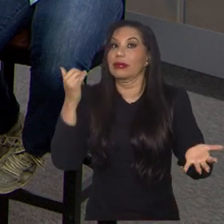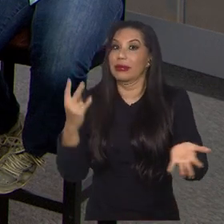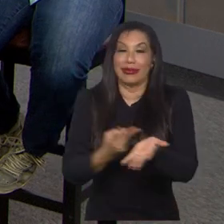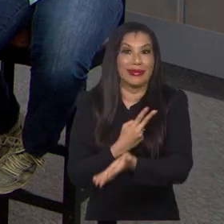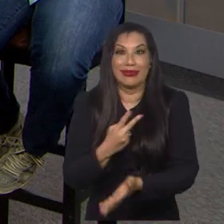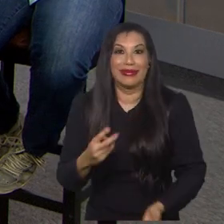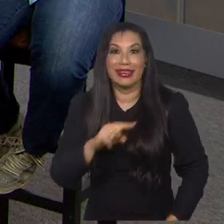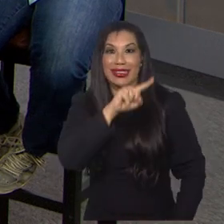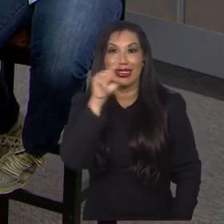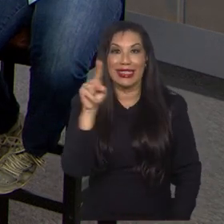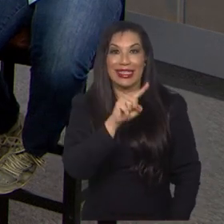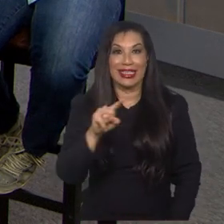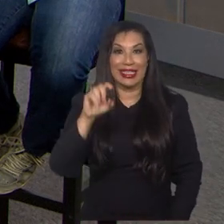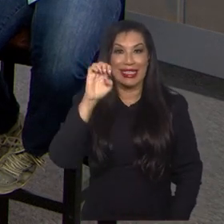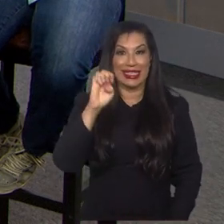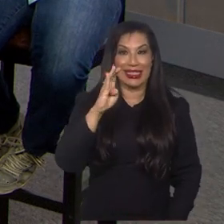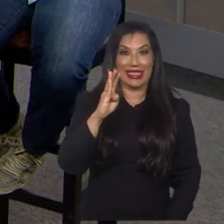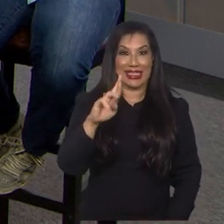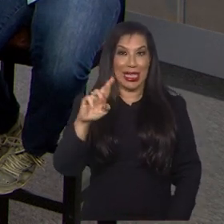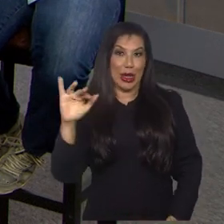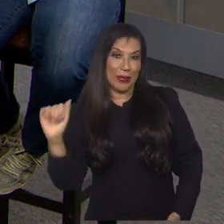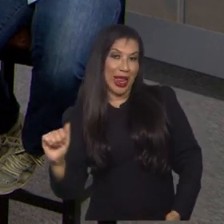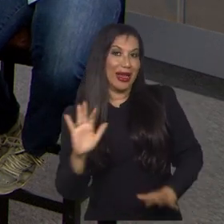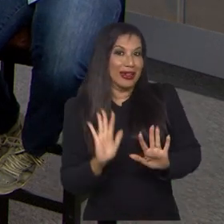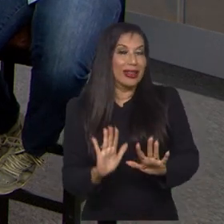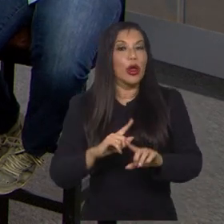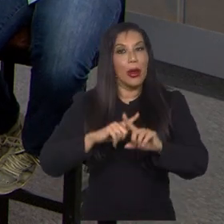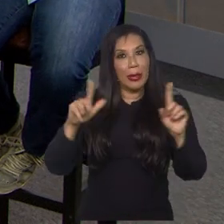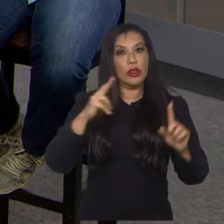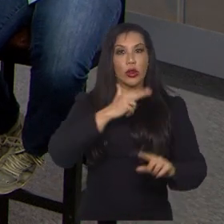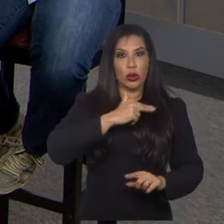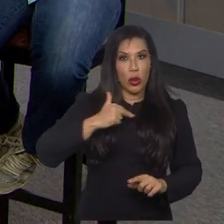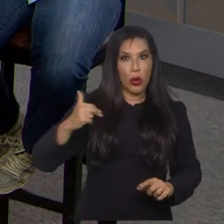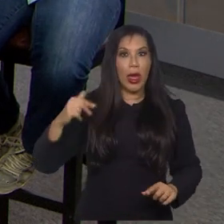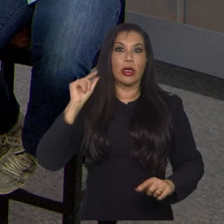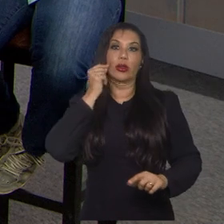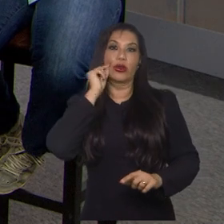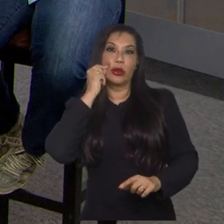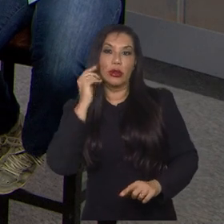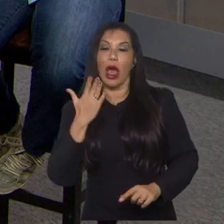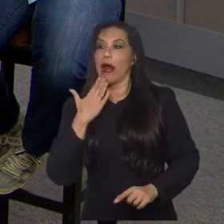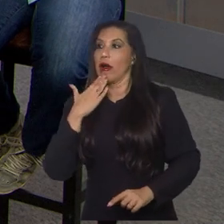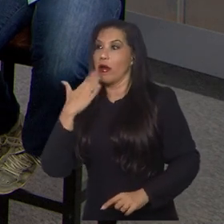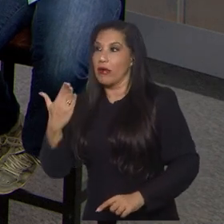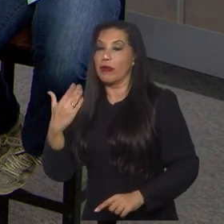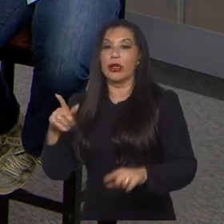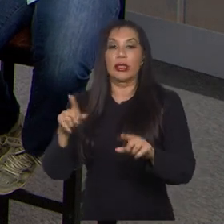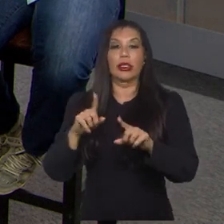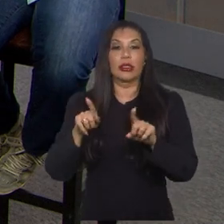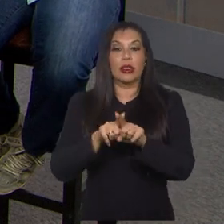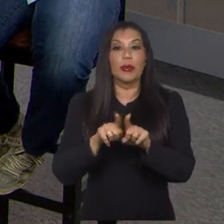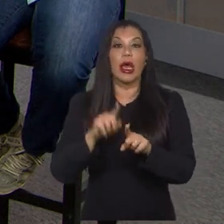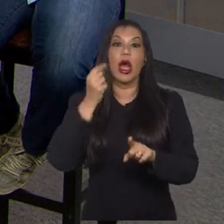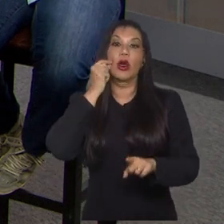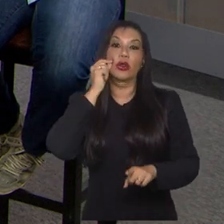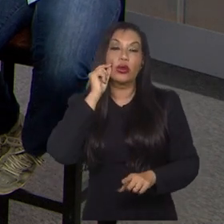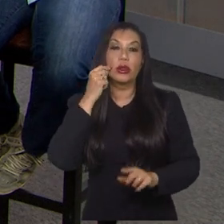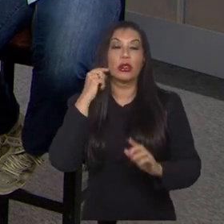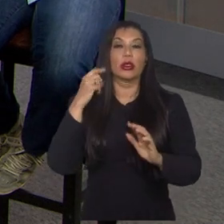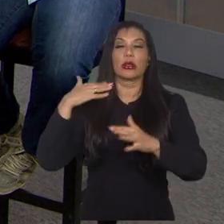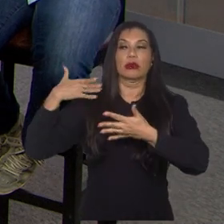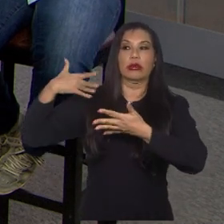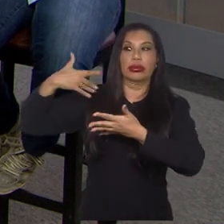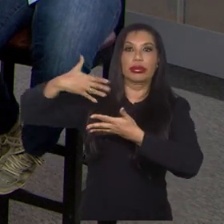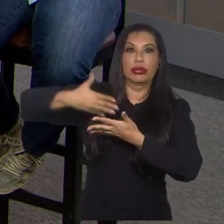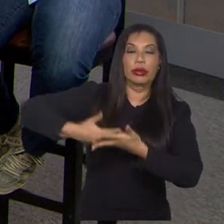grupo, não. É isso aí. Eu também coloco, por exemplo, Noruega e Suíça como as prediletas, né? A Suíça vem de um histórico,